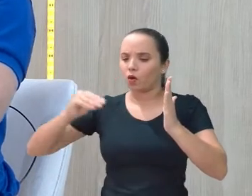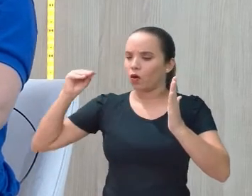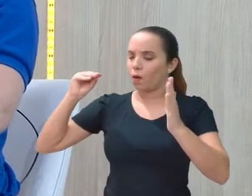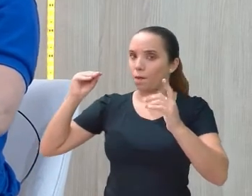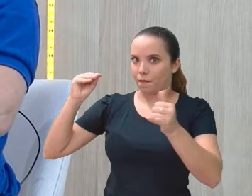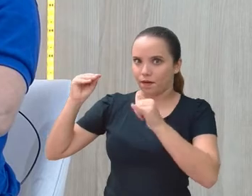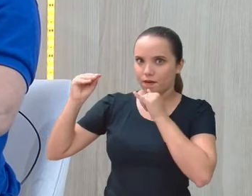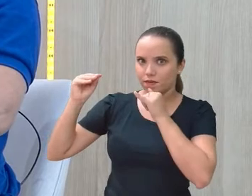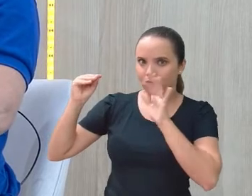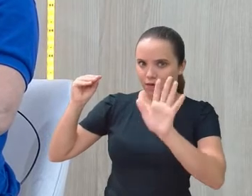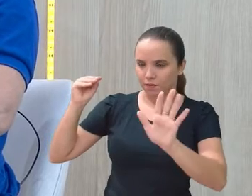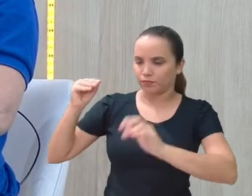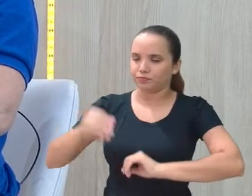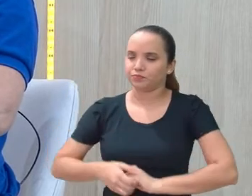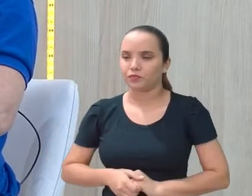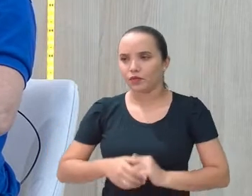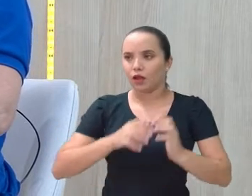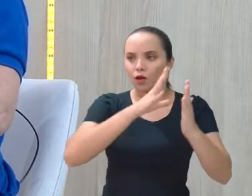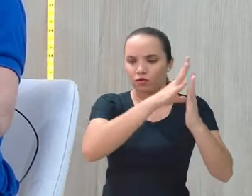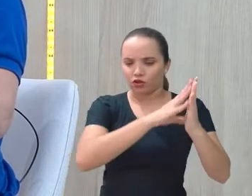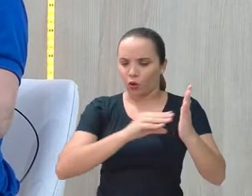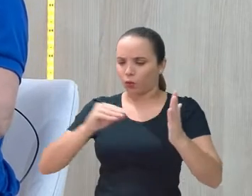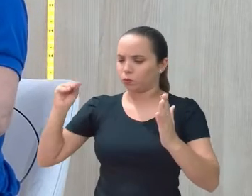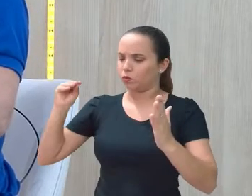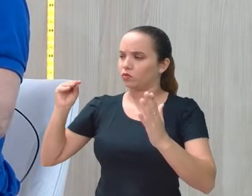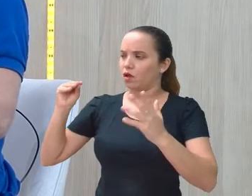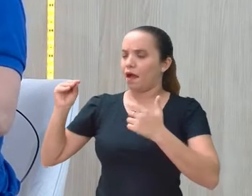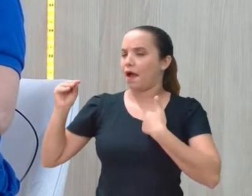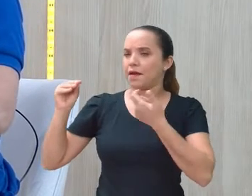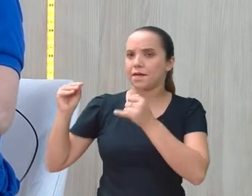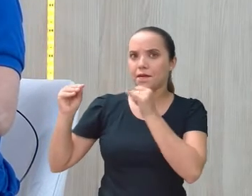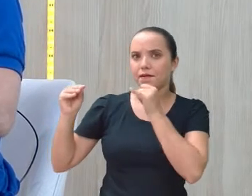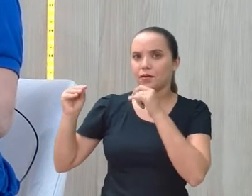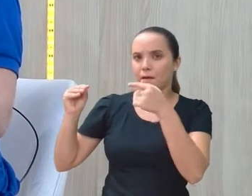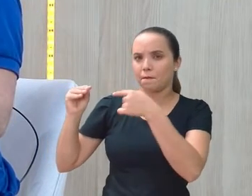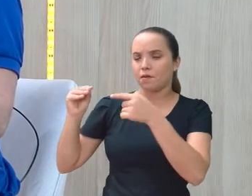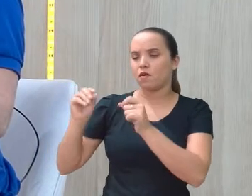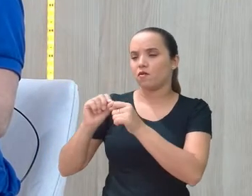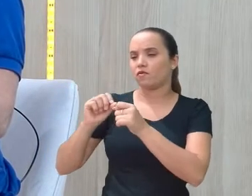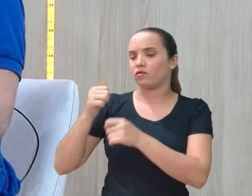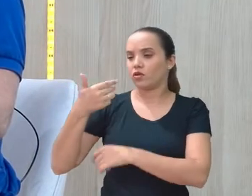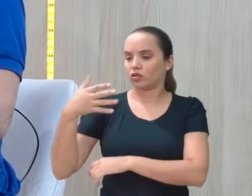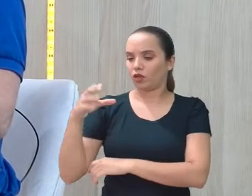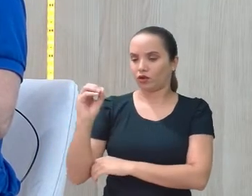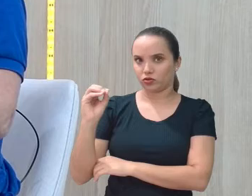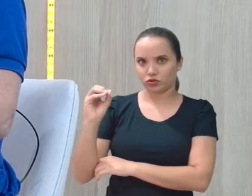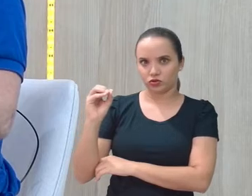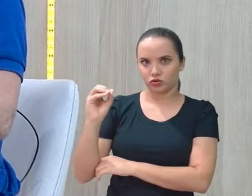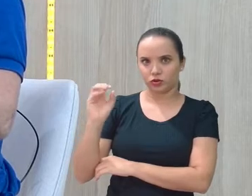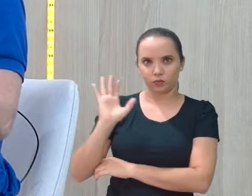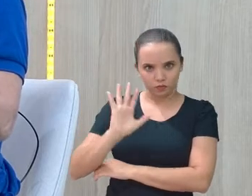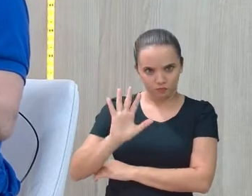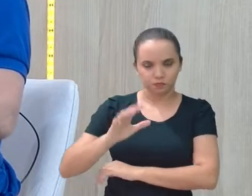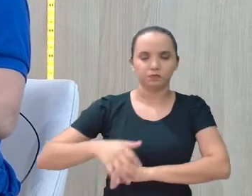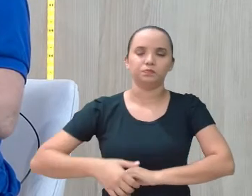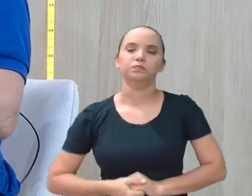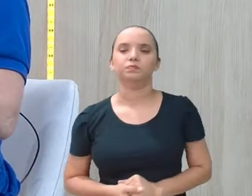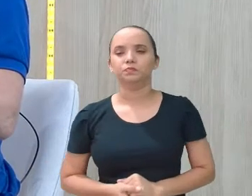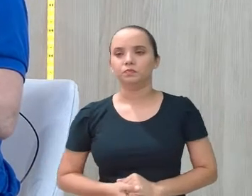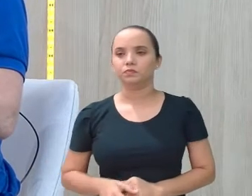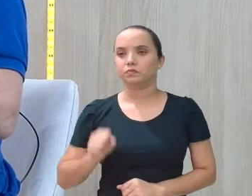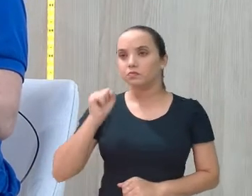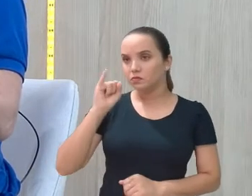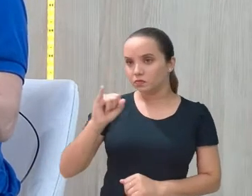fiz uma imagem 100 cópias. ali e tirei 10 cópias. 10. Eu vou ter um valor, tá?